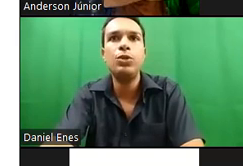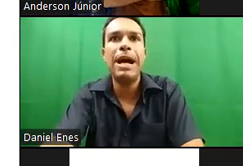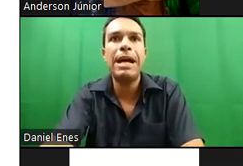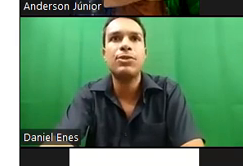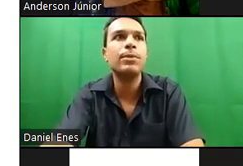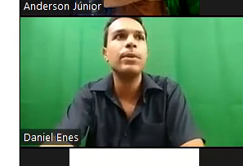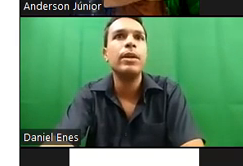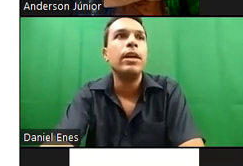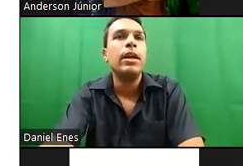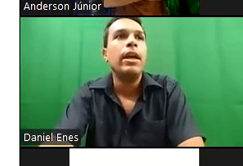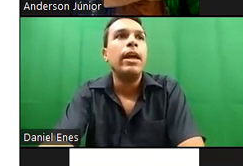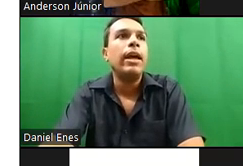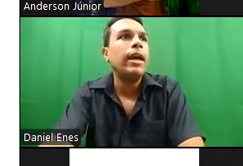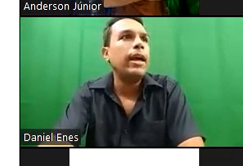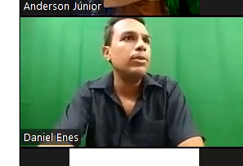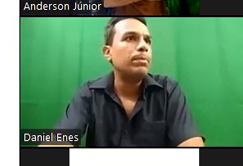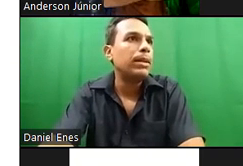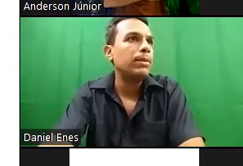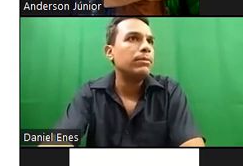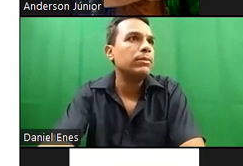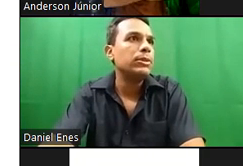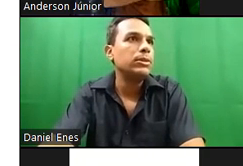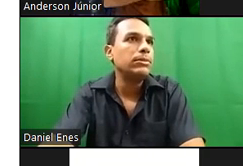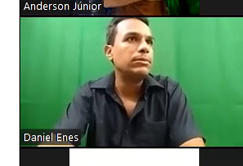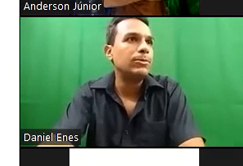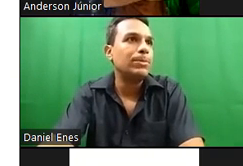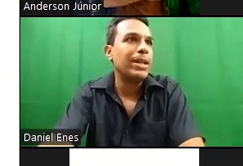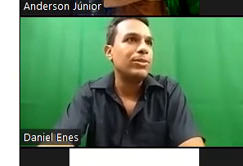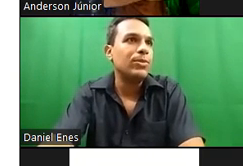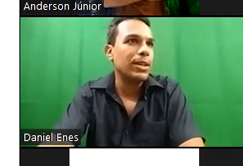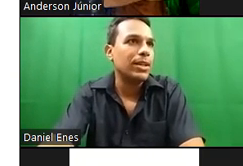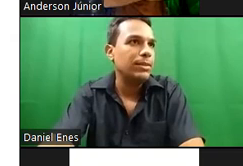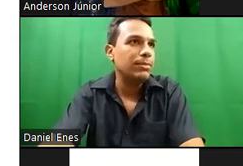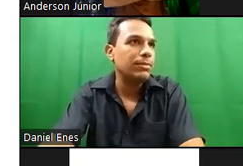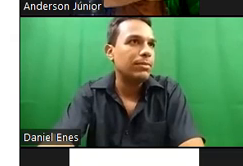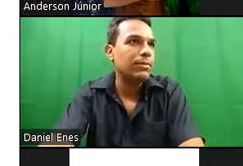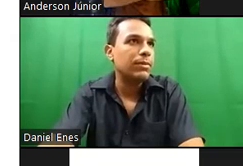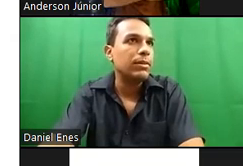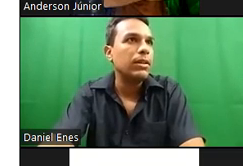o espaço. Opa! Peraí, deixa eu botar aqui.